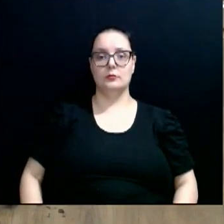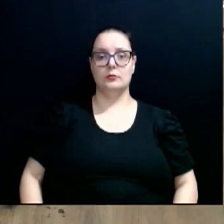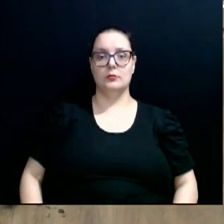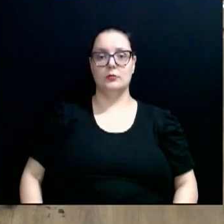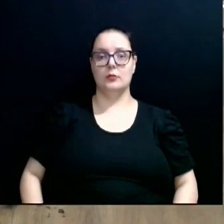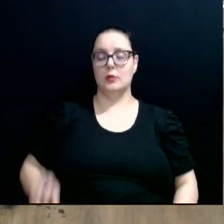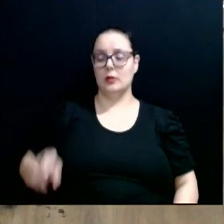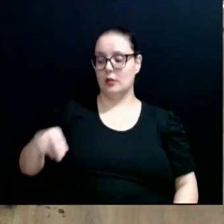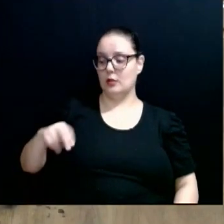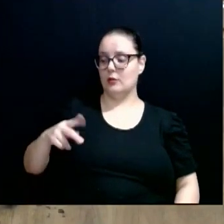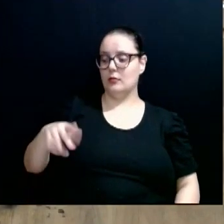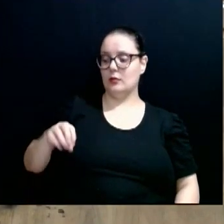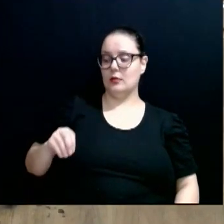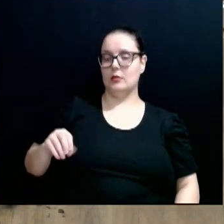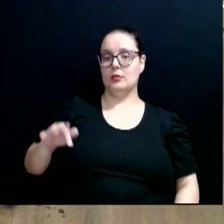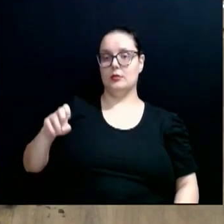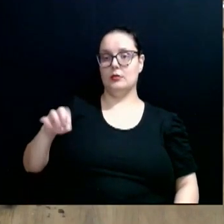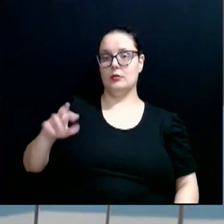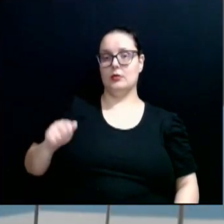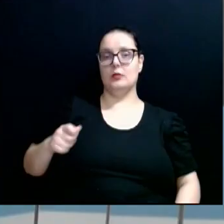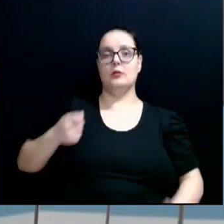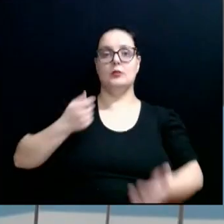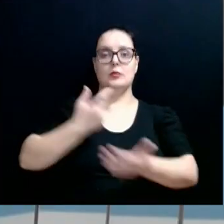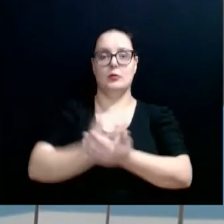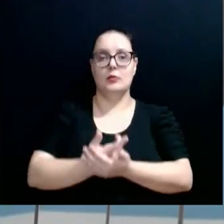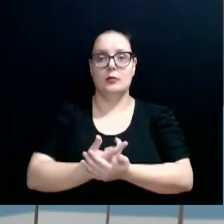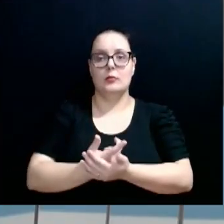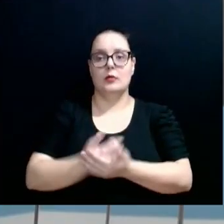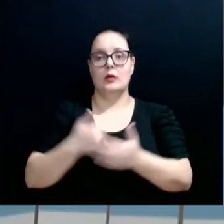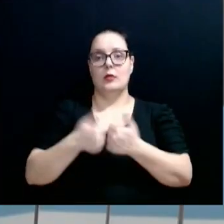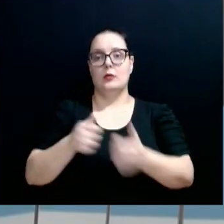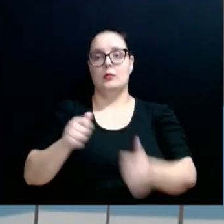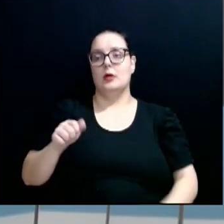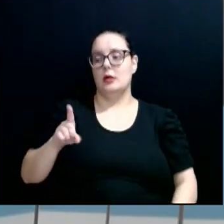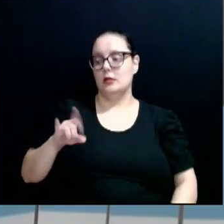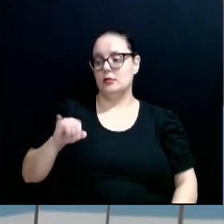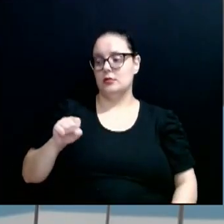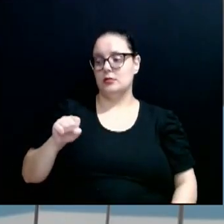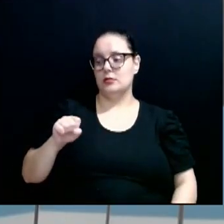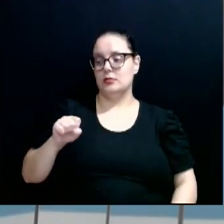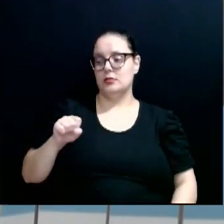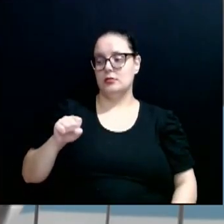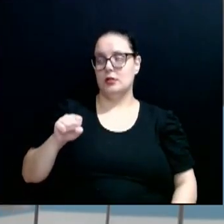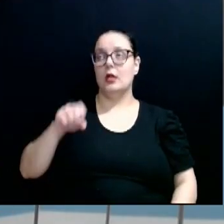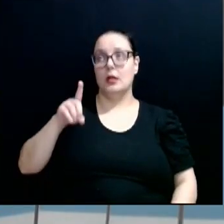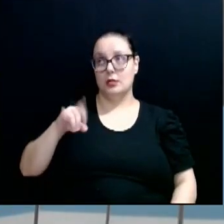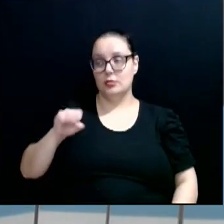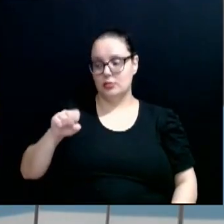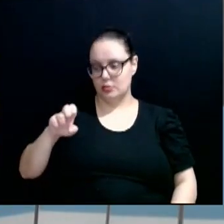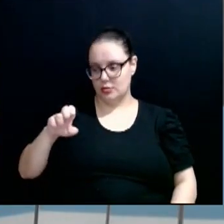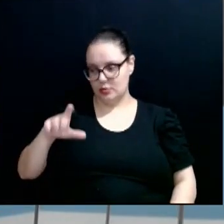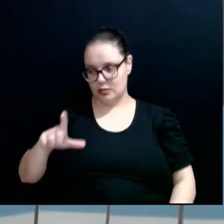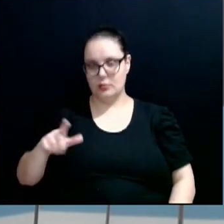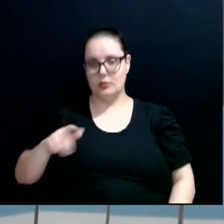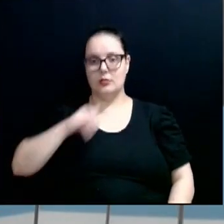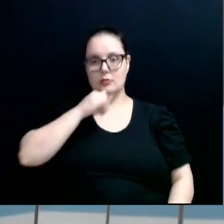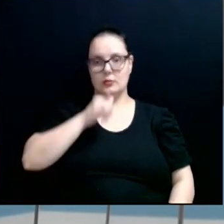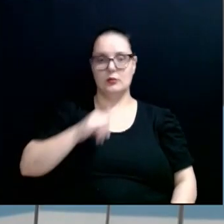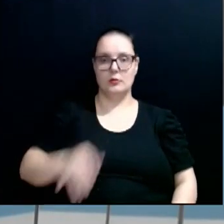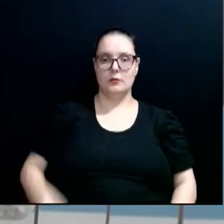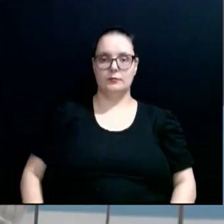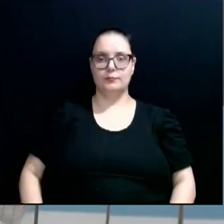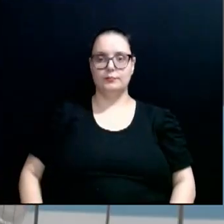de aquisição de ônibus a diesel e elétricos. E como nós estamos num momento,